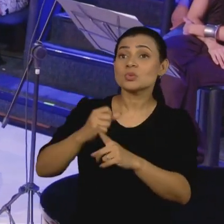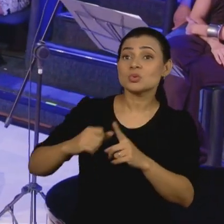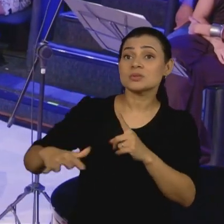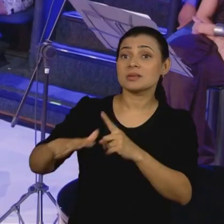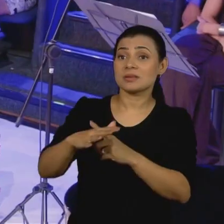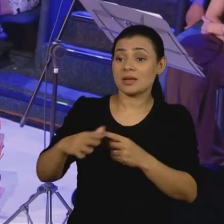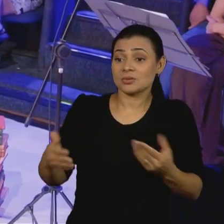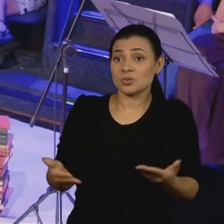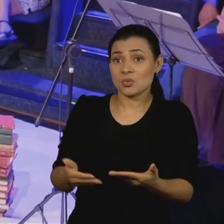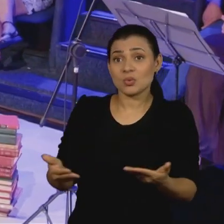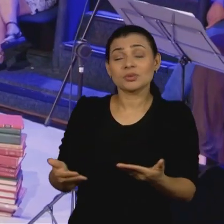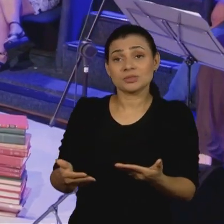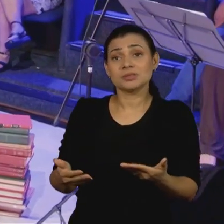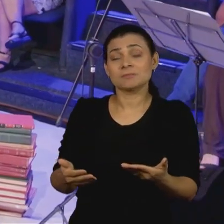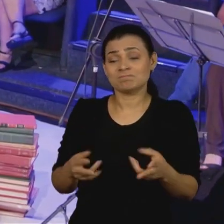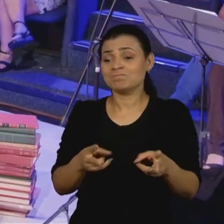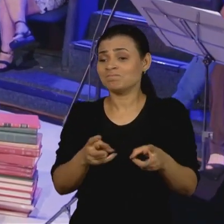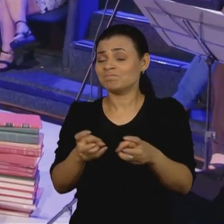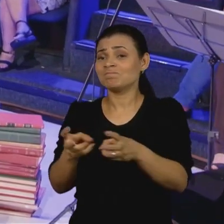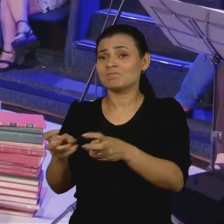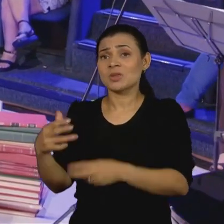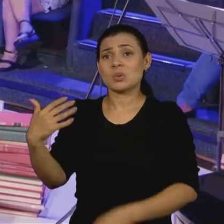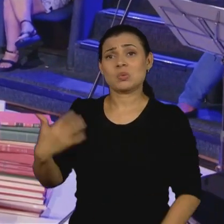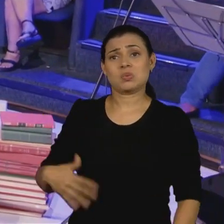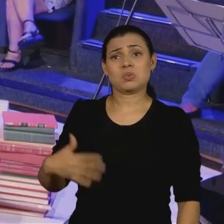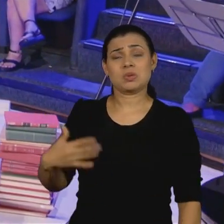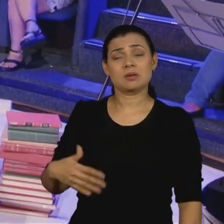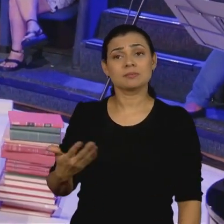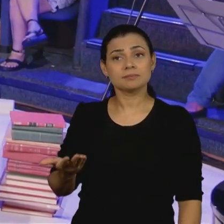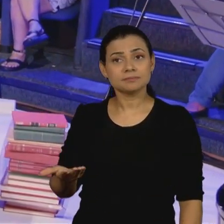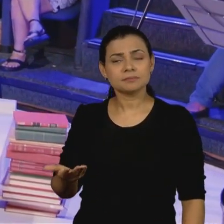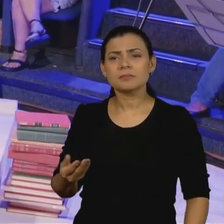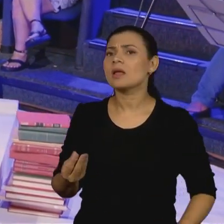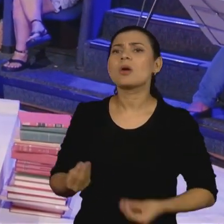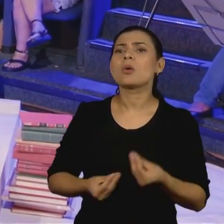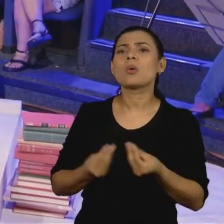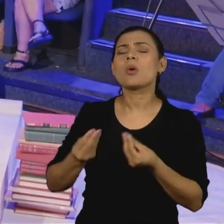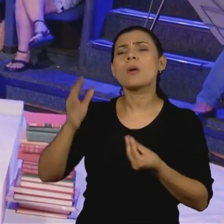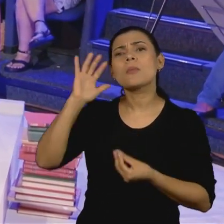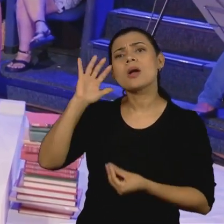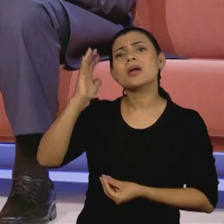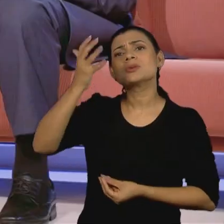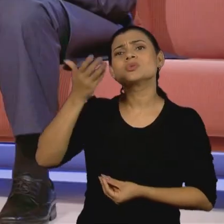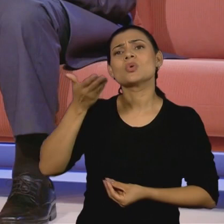moderna. Então, eu acho assim, como é que você resolve